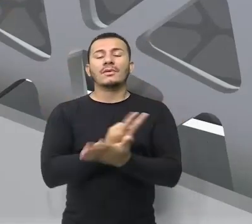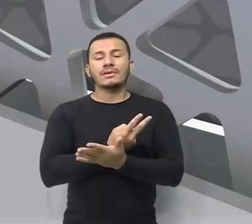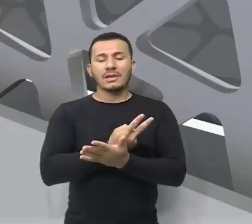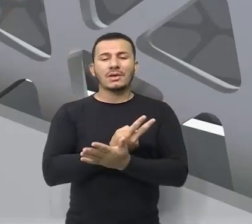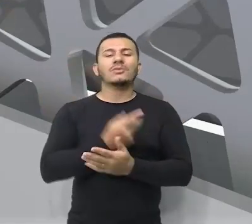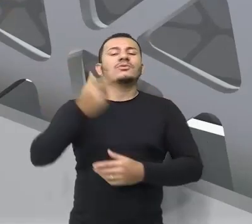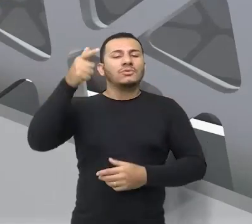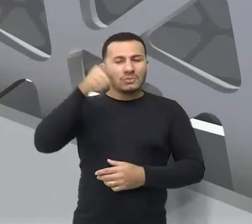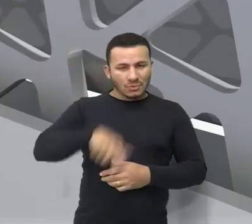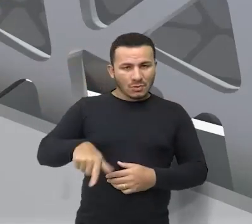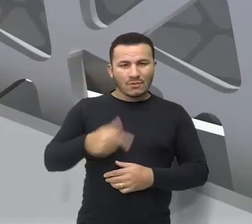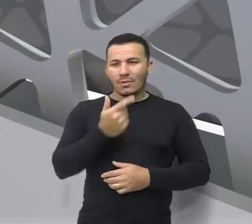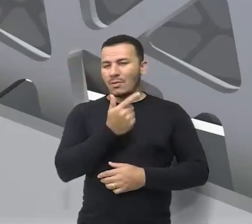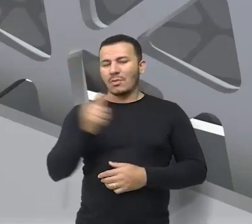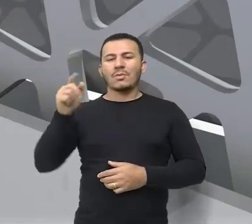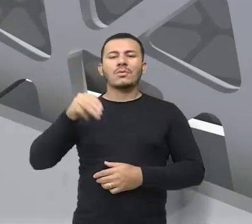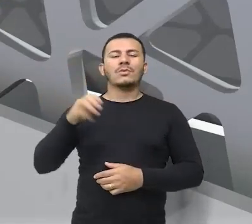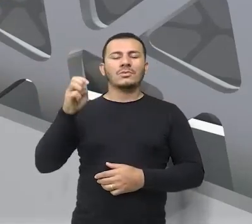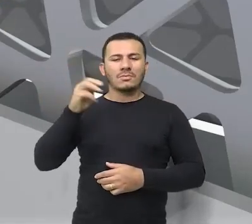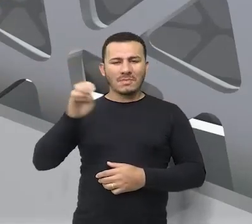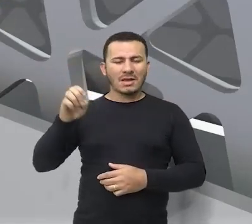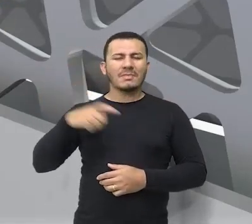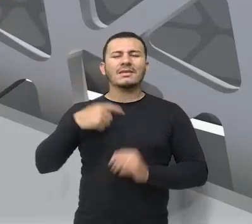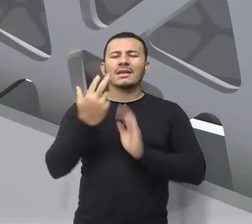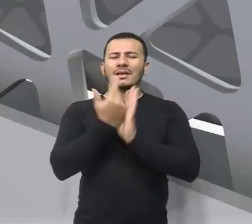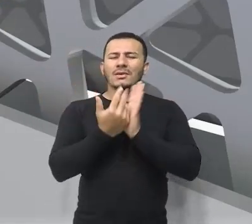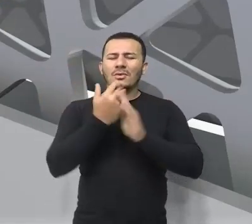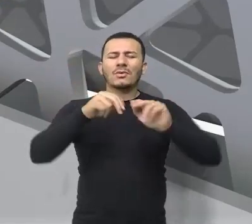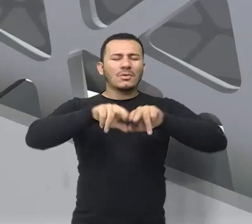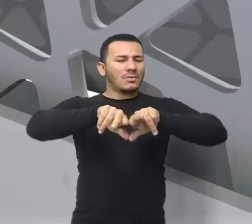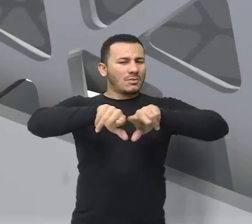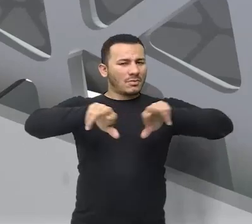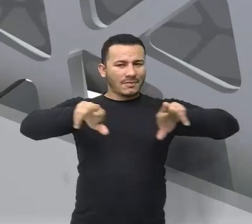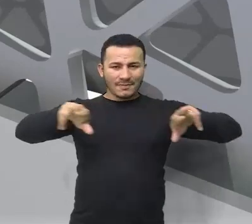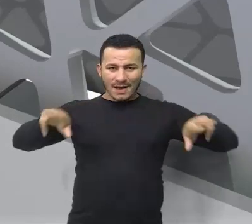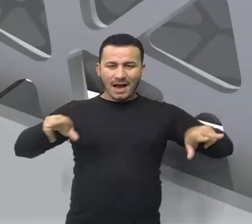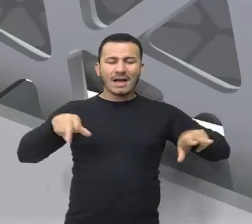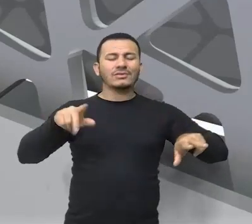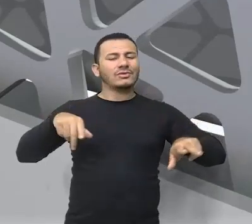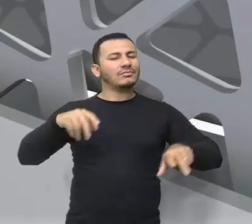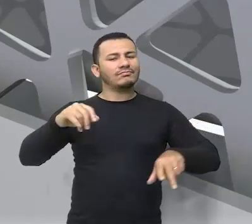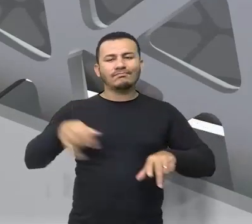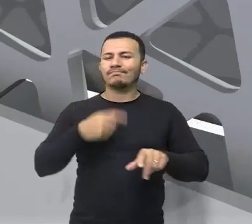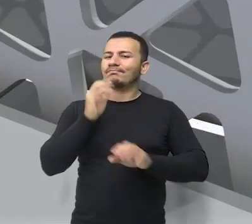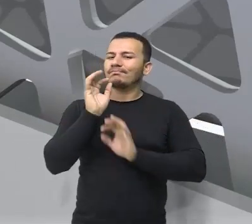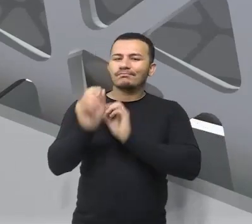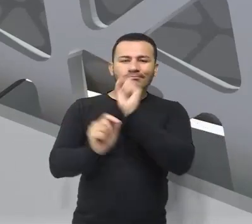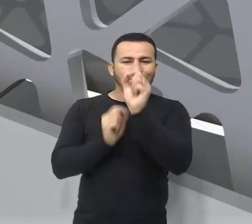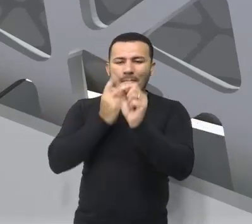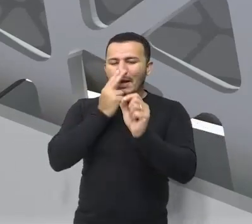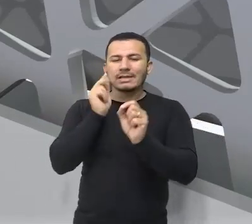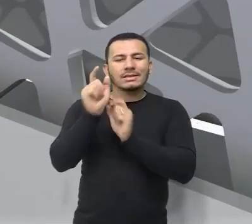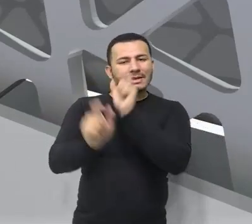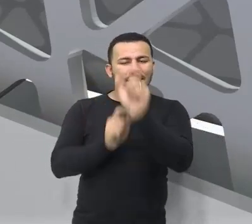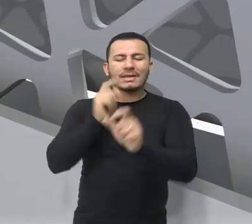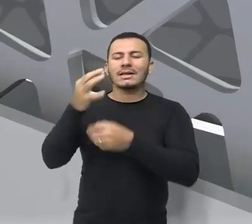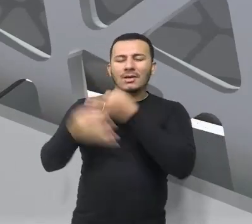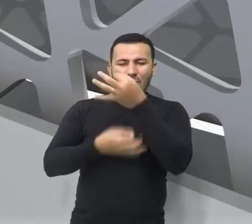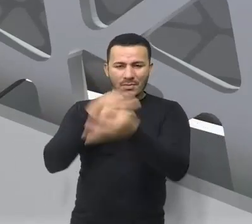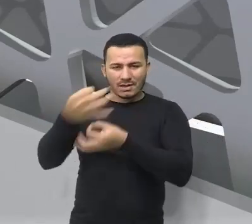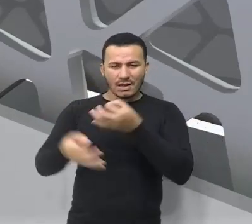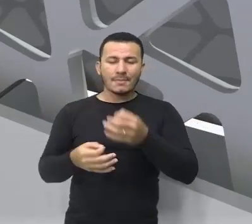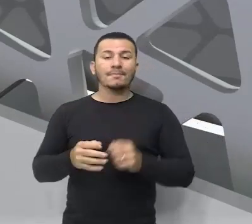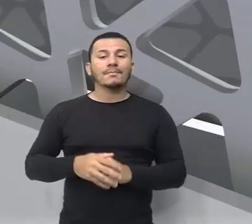aconteceu, aí já vem uma outra enxurrada de memes produzidos para comentar. Acaba que, às vezes, o meme, ele é muito ligado